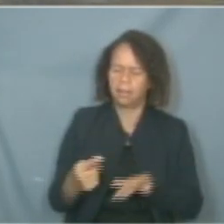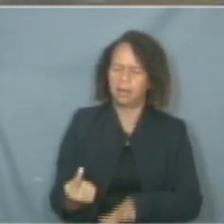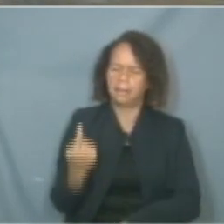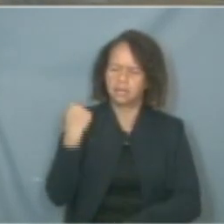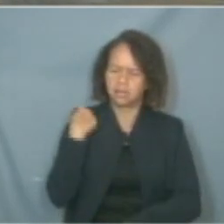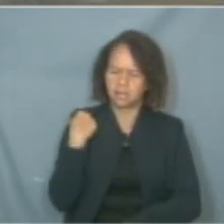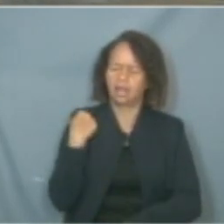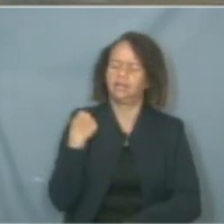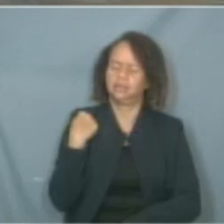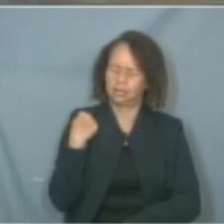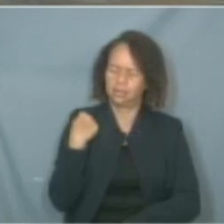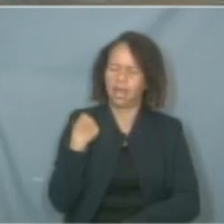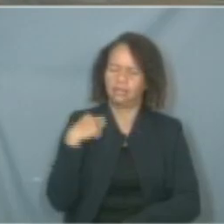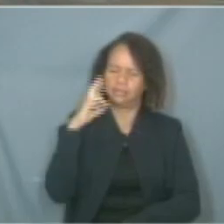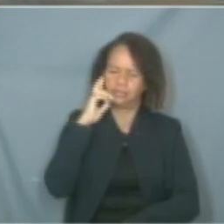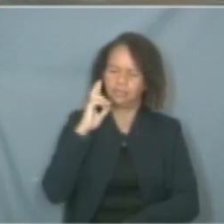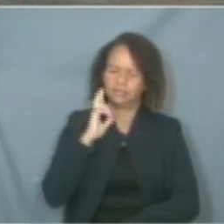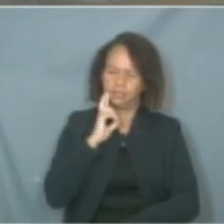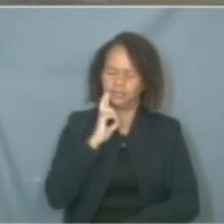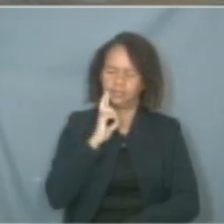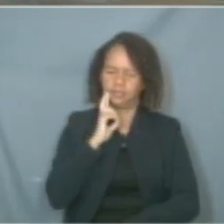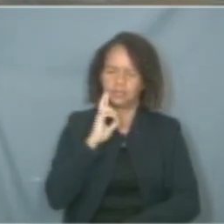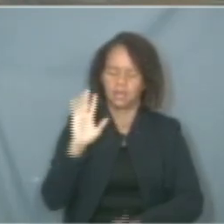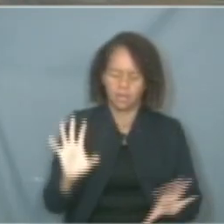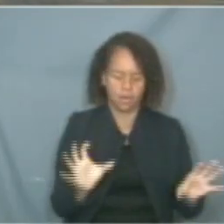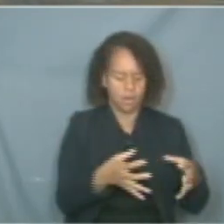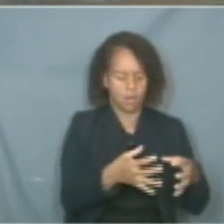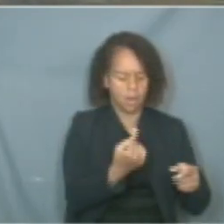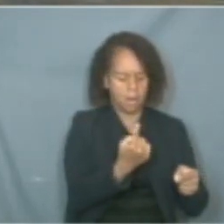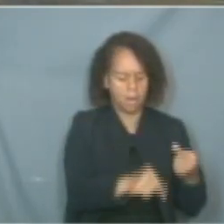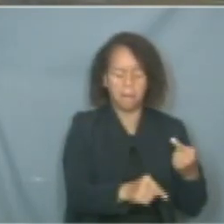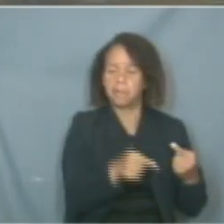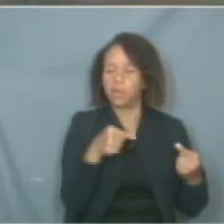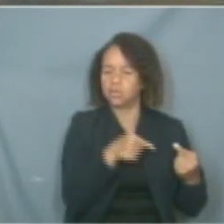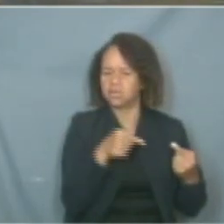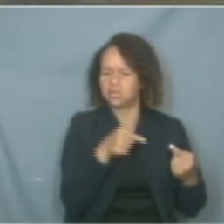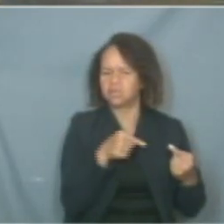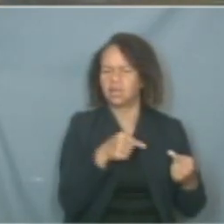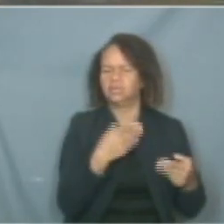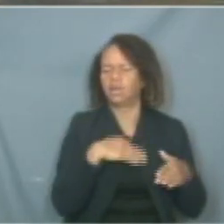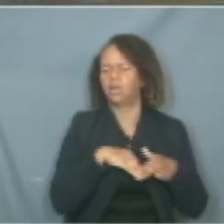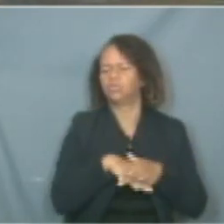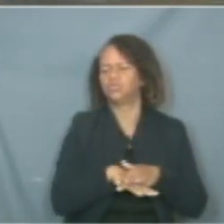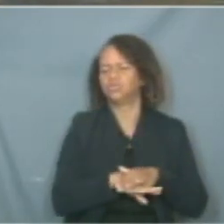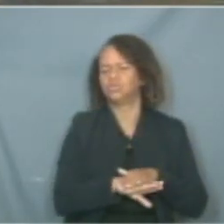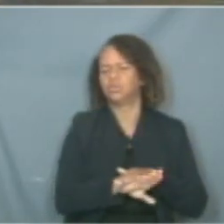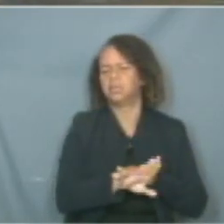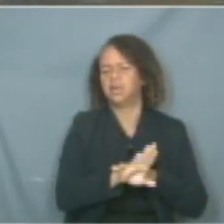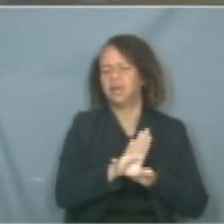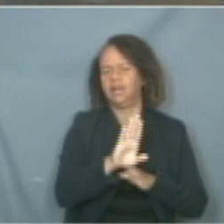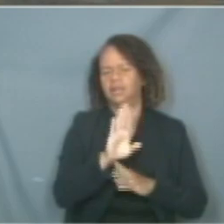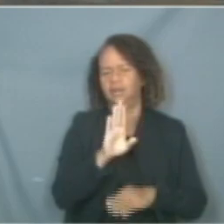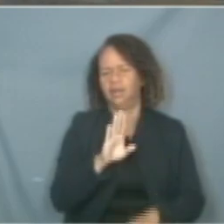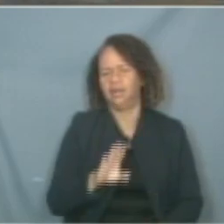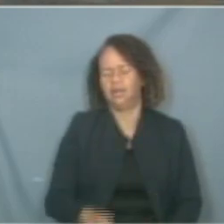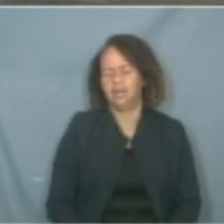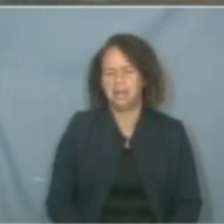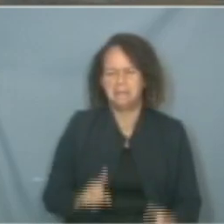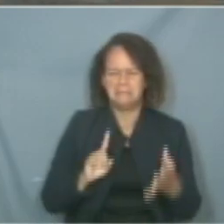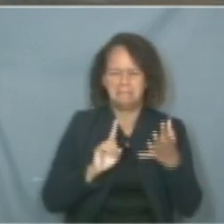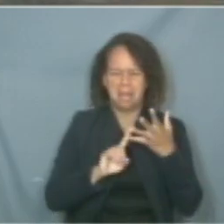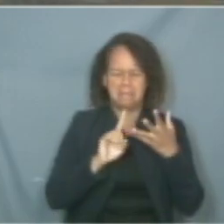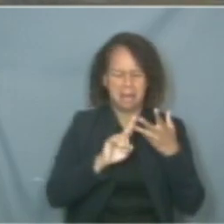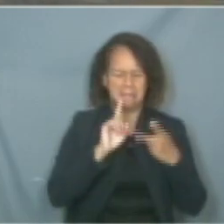passada, vereador Rinaldo Júnior, que a oposição ela está acostumada a apontar